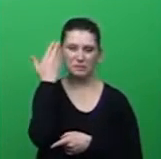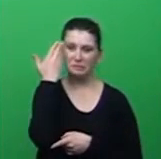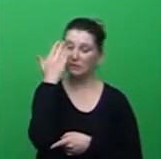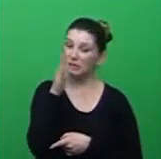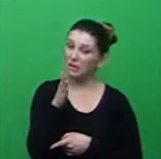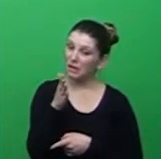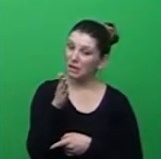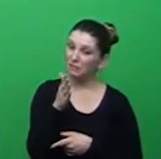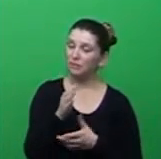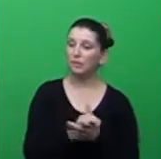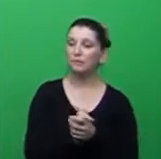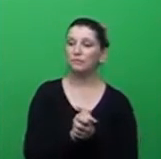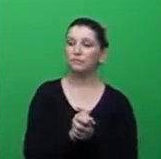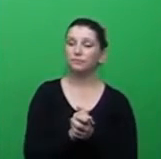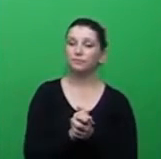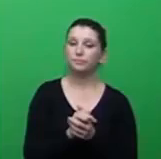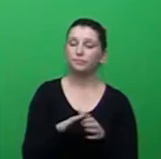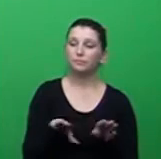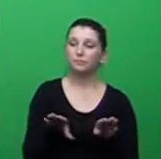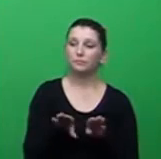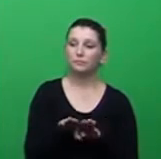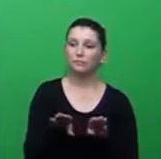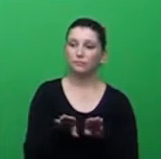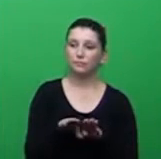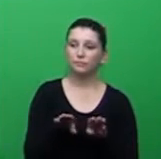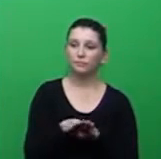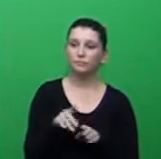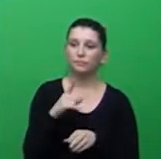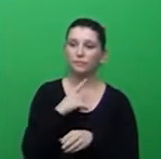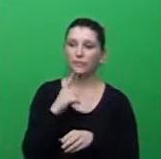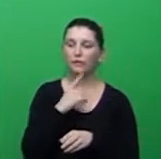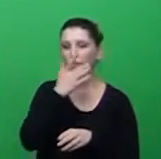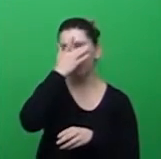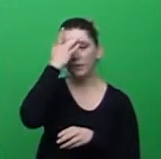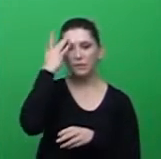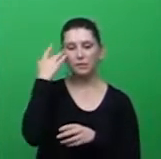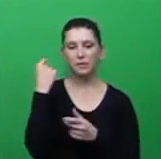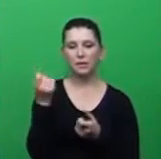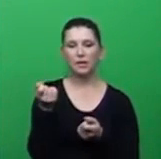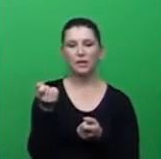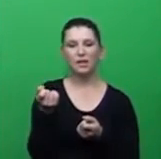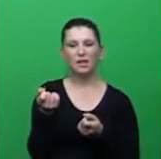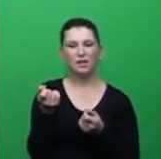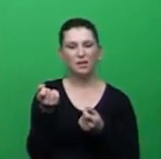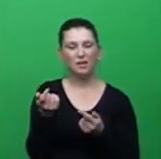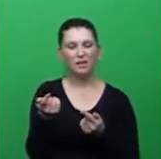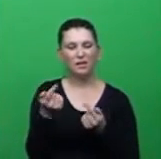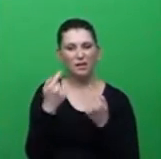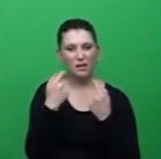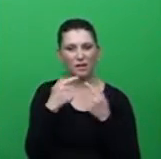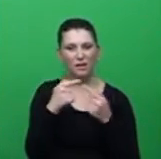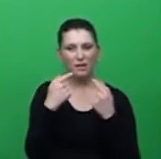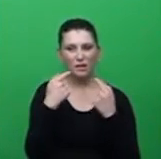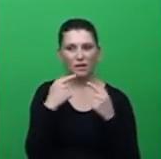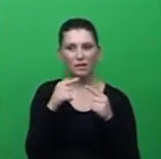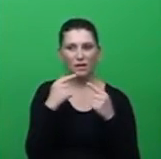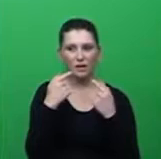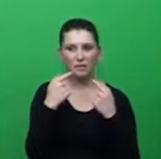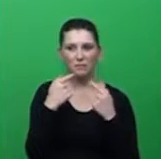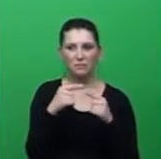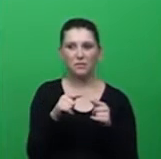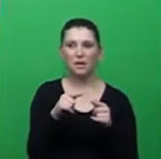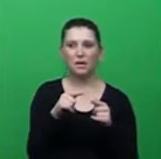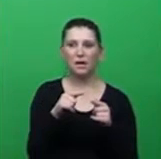que alguns condutores, e eu recebi essa reclamação, que alguns condutores de veículos, eles tiravam o melhor material